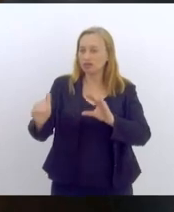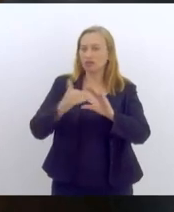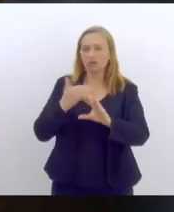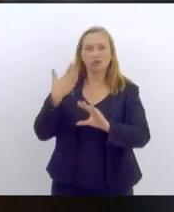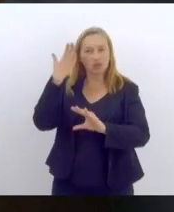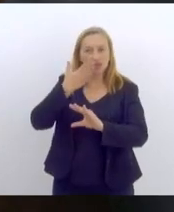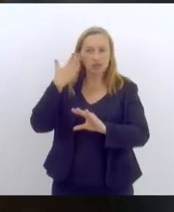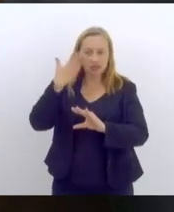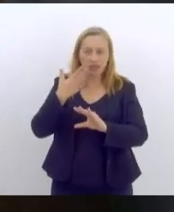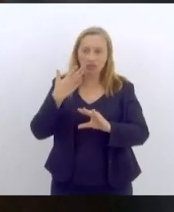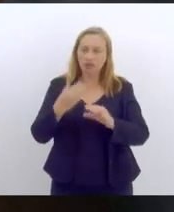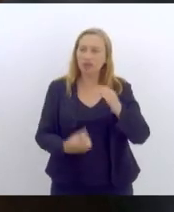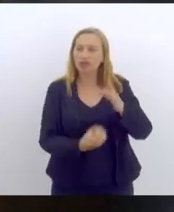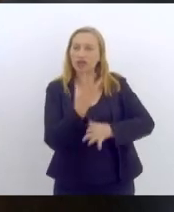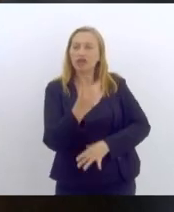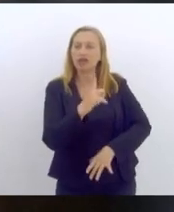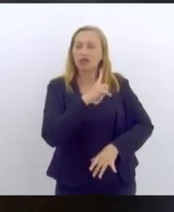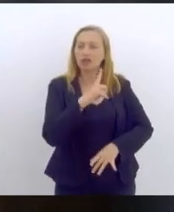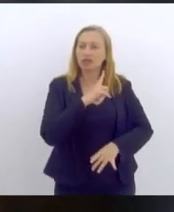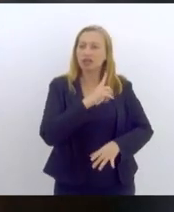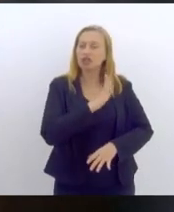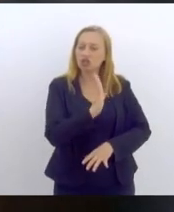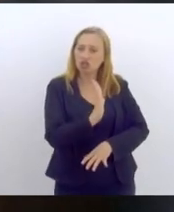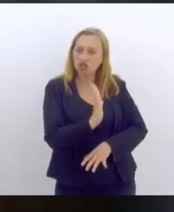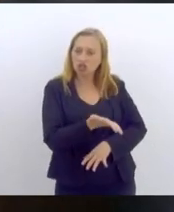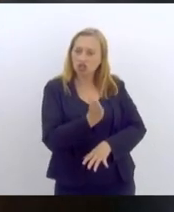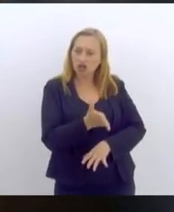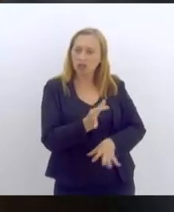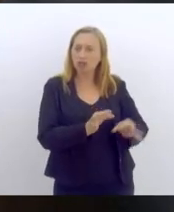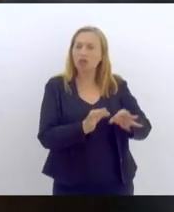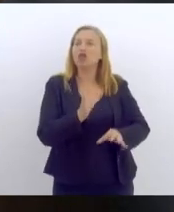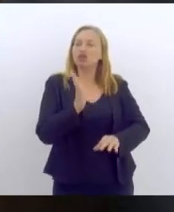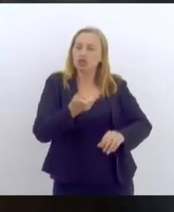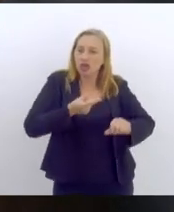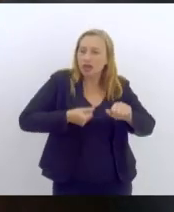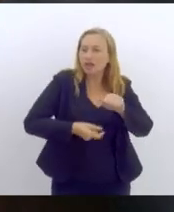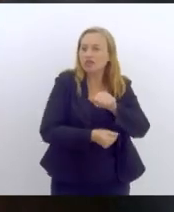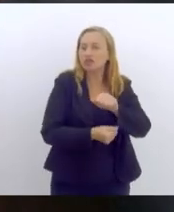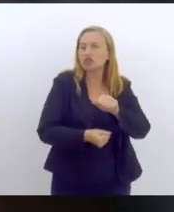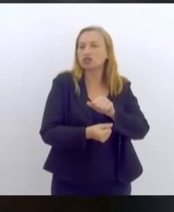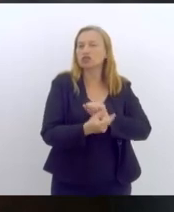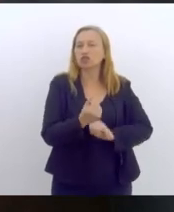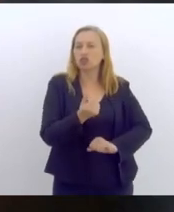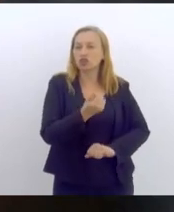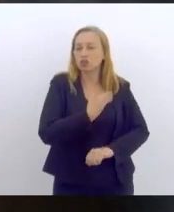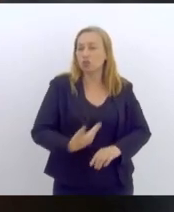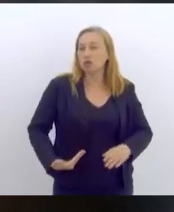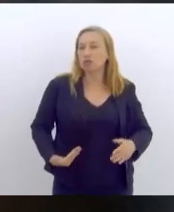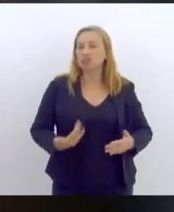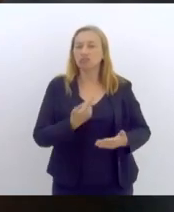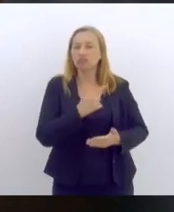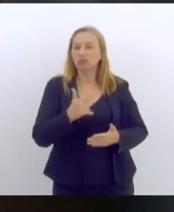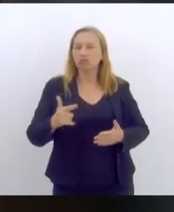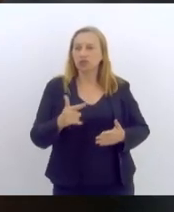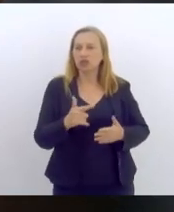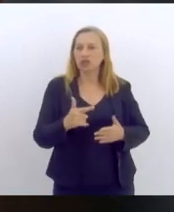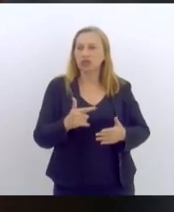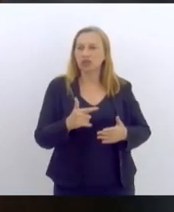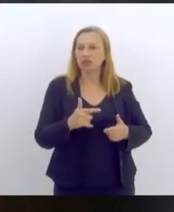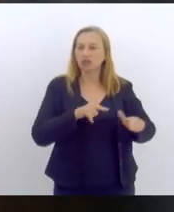porque existe o aparelho público montado, foi investido o dinheiro público e não há a ocupação.